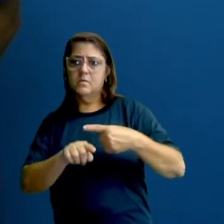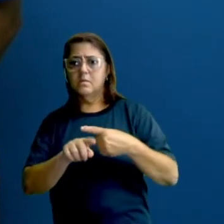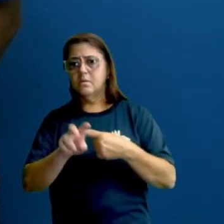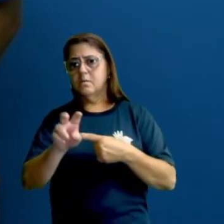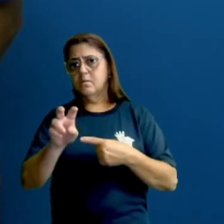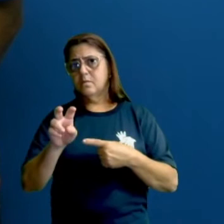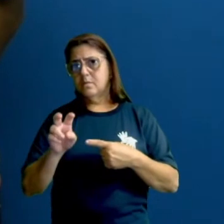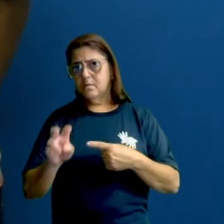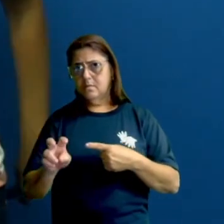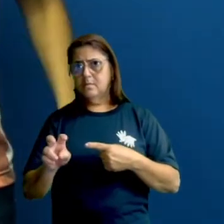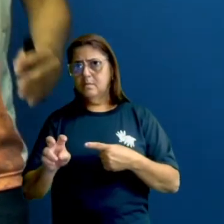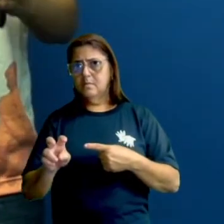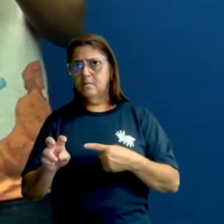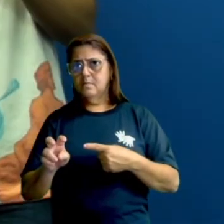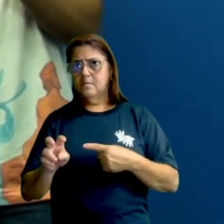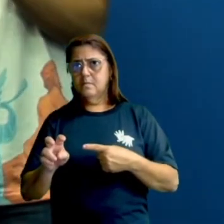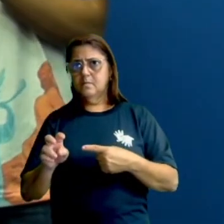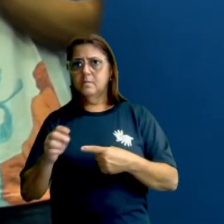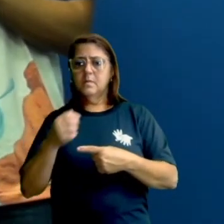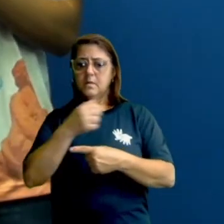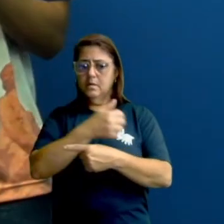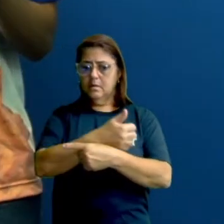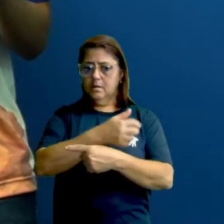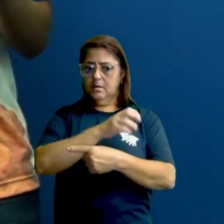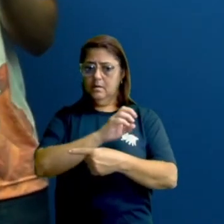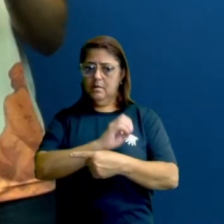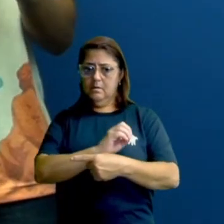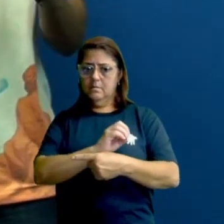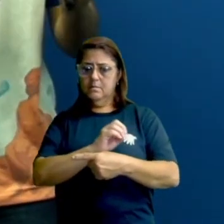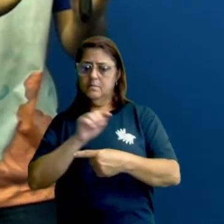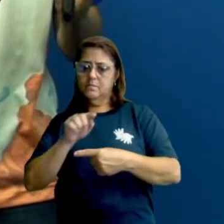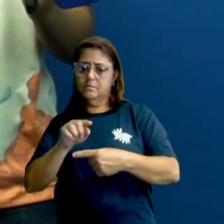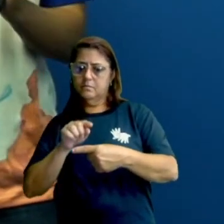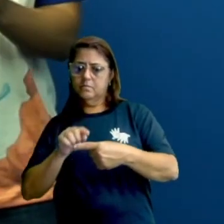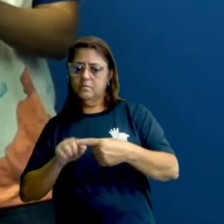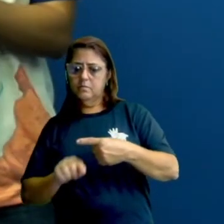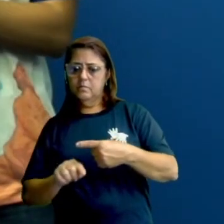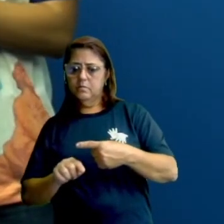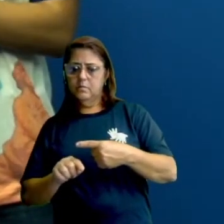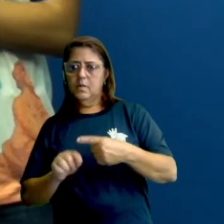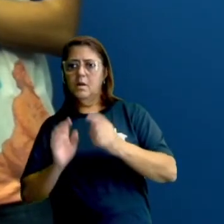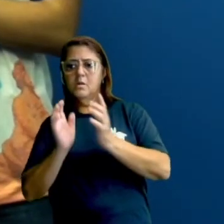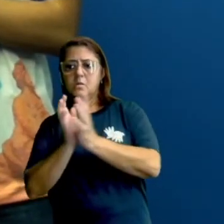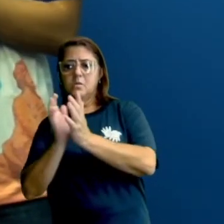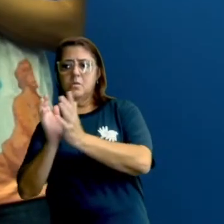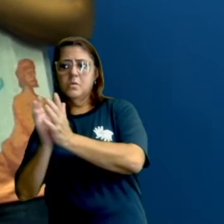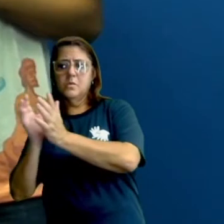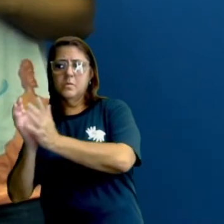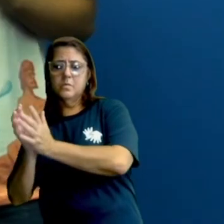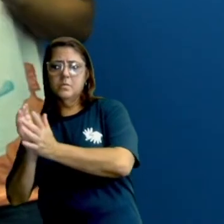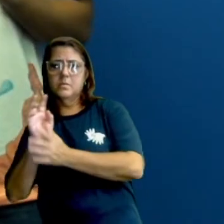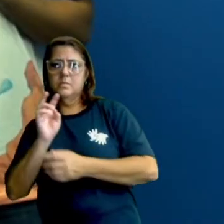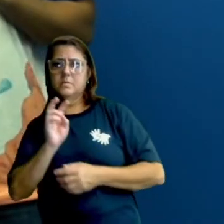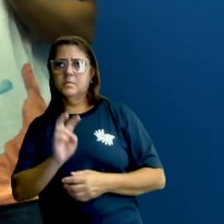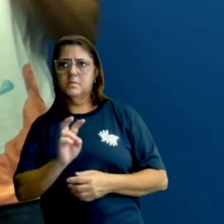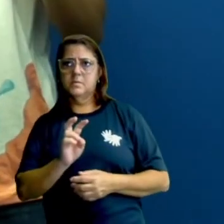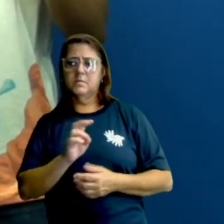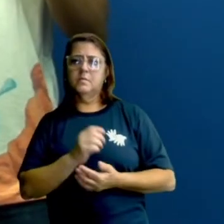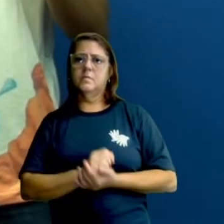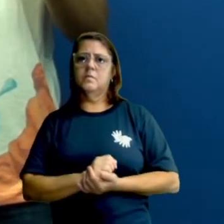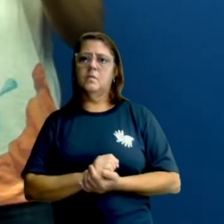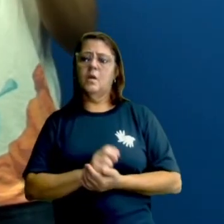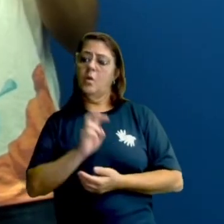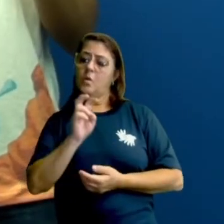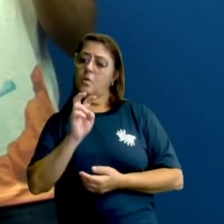por 5. Então, eu peguei os 10 lápis e dividi em grupos de 5. E eu